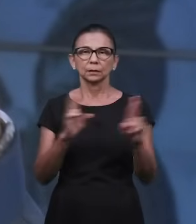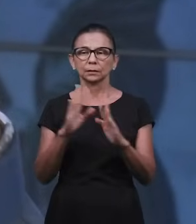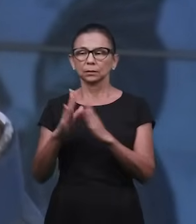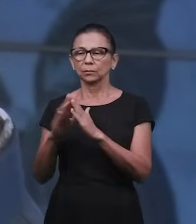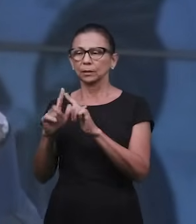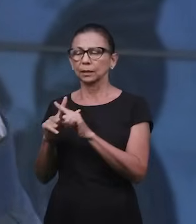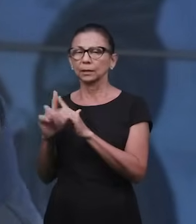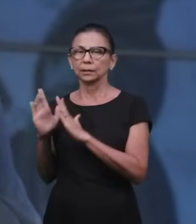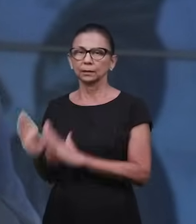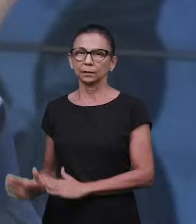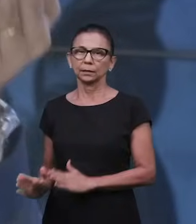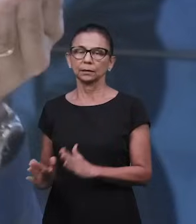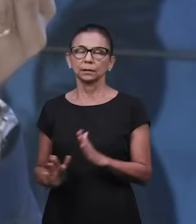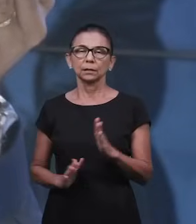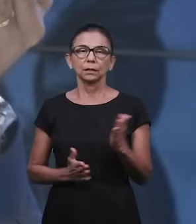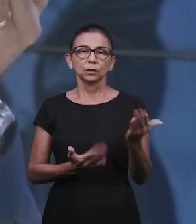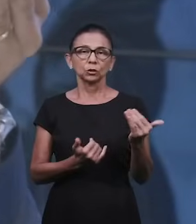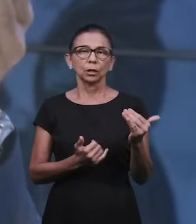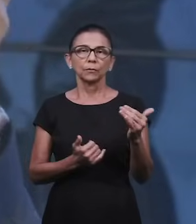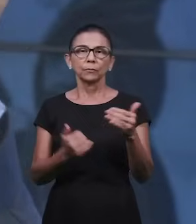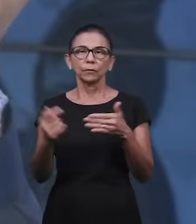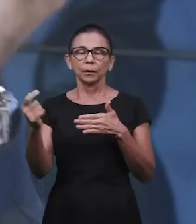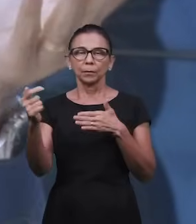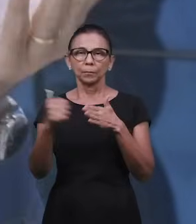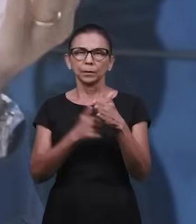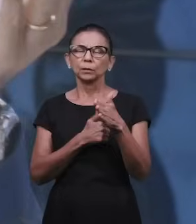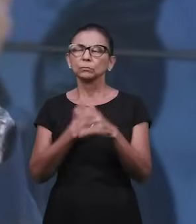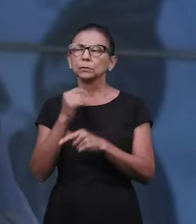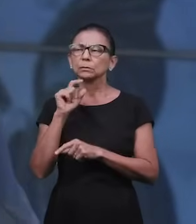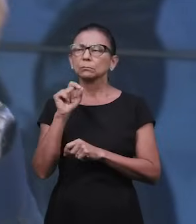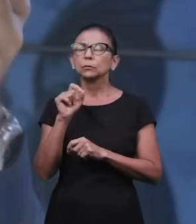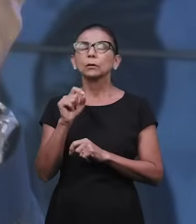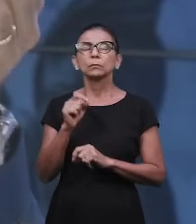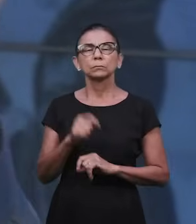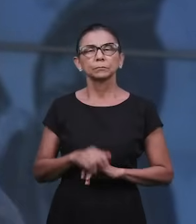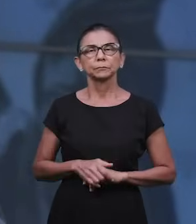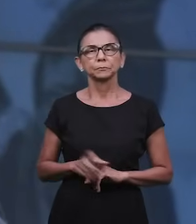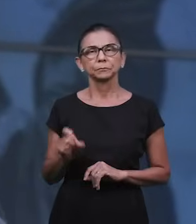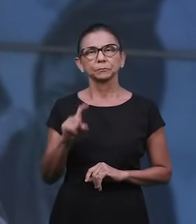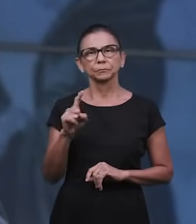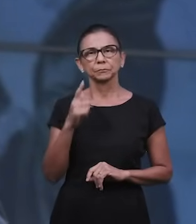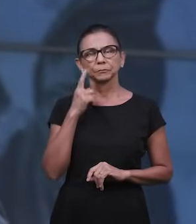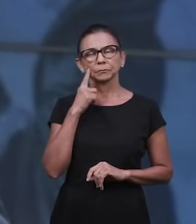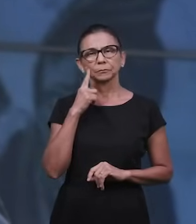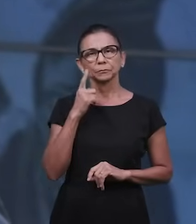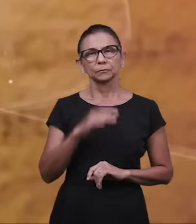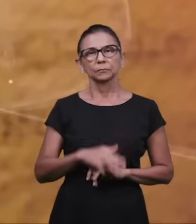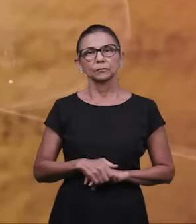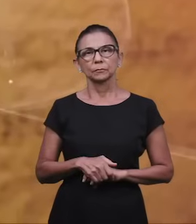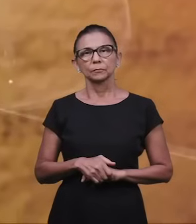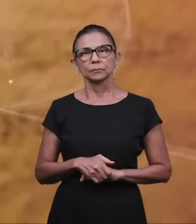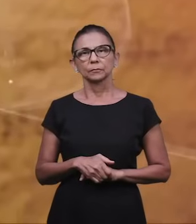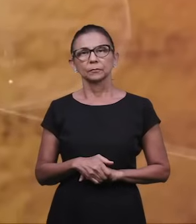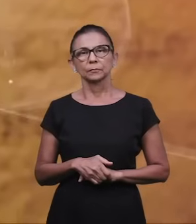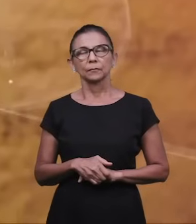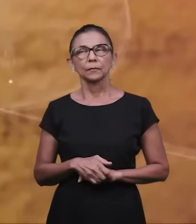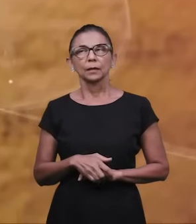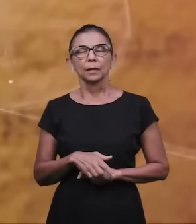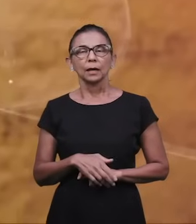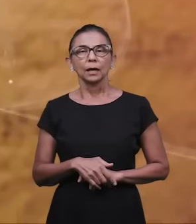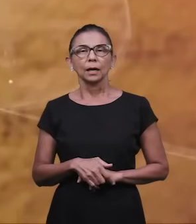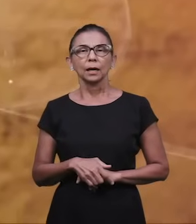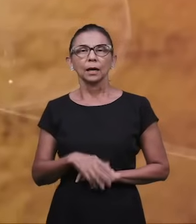igreja. Então, esse jovem vai fazer uma pergunta, nós vamos ouvir. Qual pergunta é essa? Vamos lá? Houve alguma participação